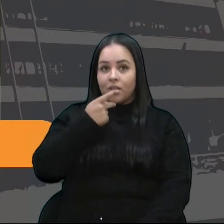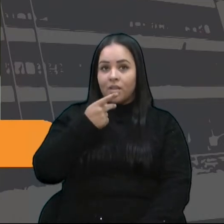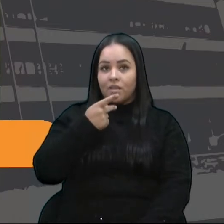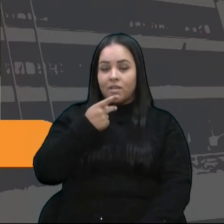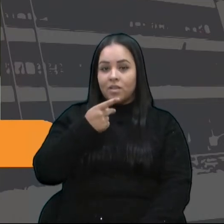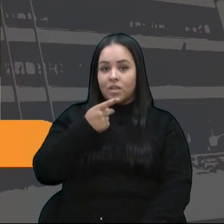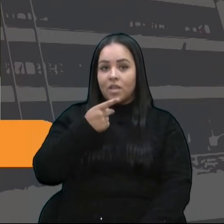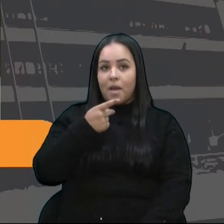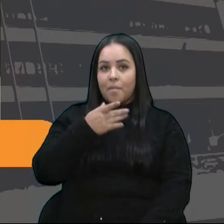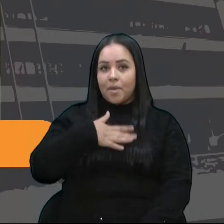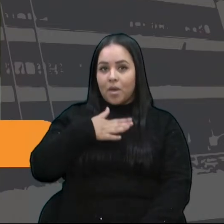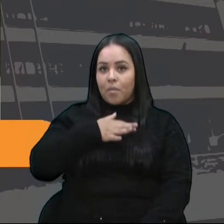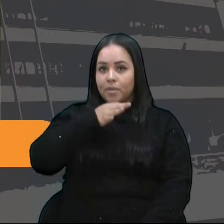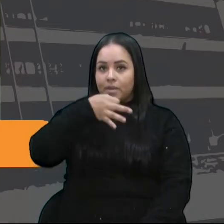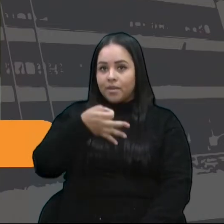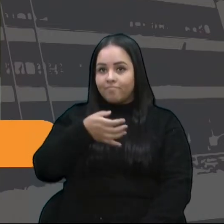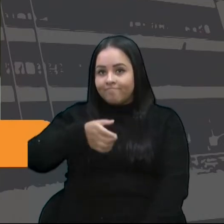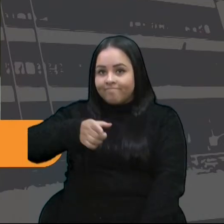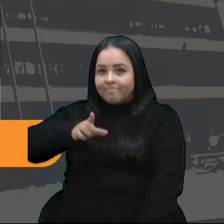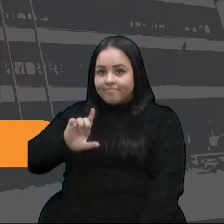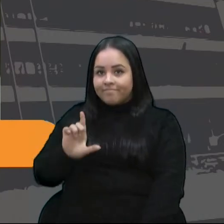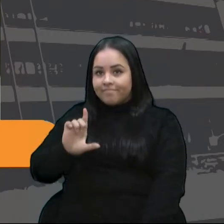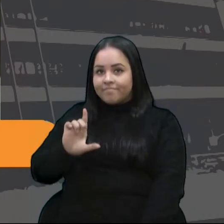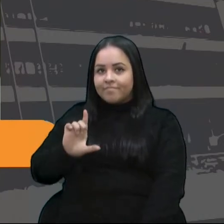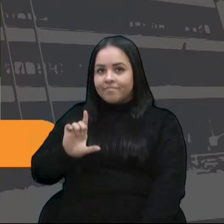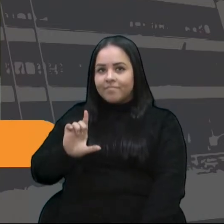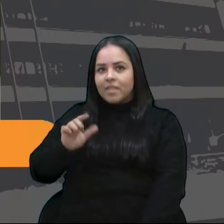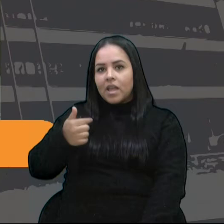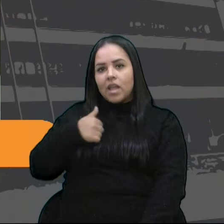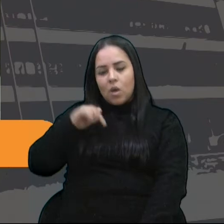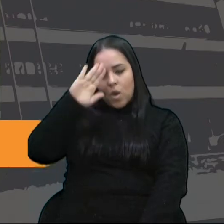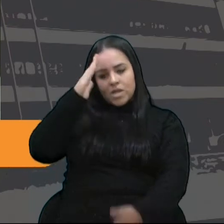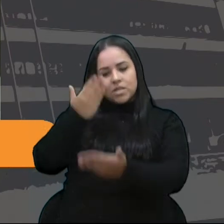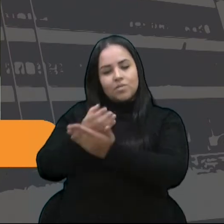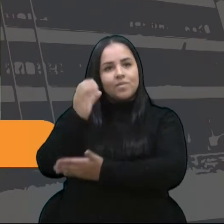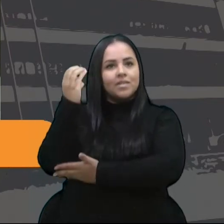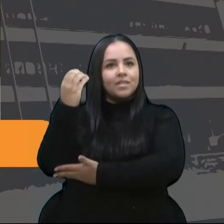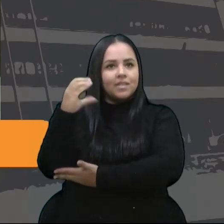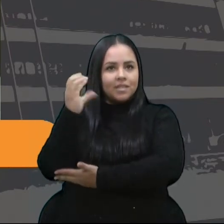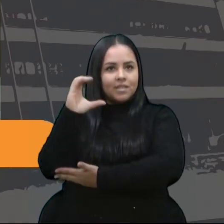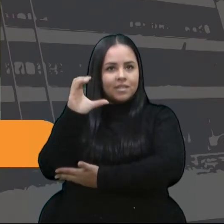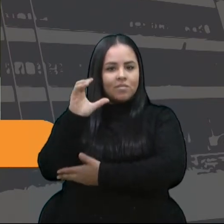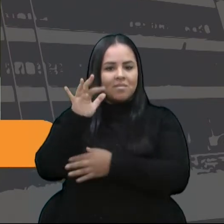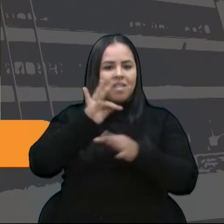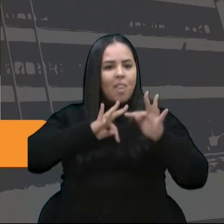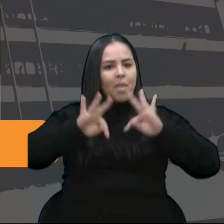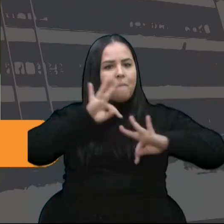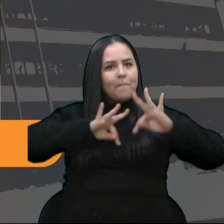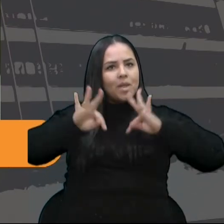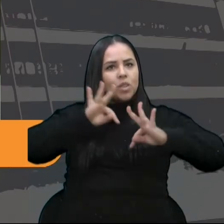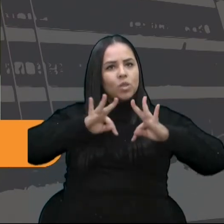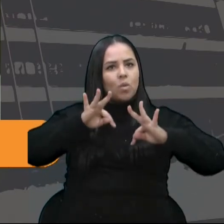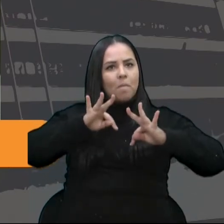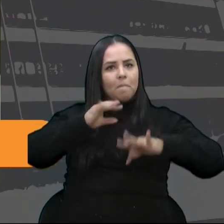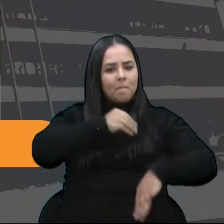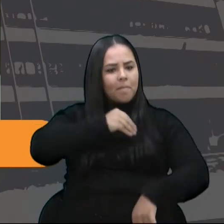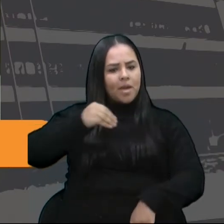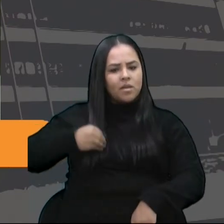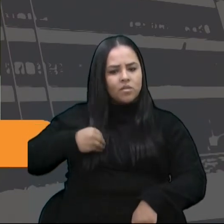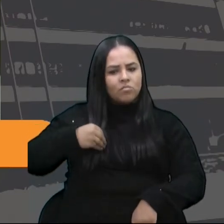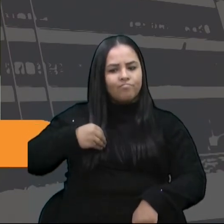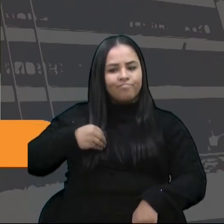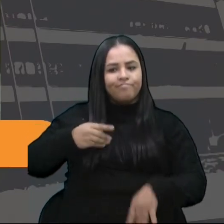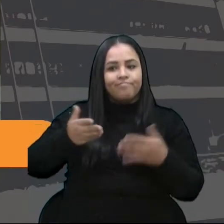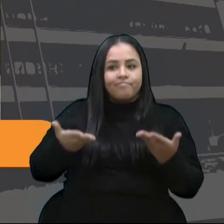comentário anterior, eu sou pela ciência. No caso de tratamento médico, a quem eu devo